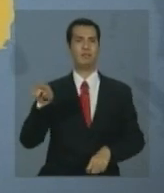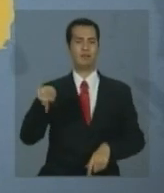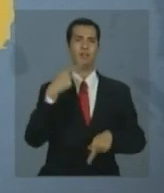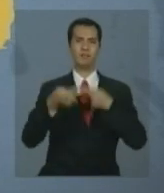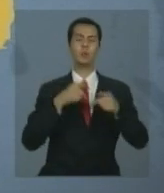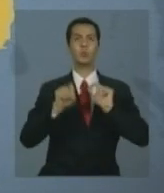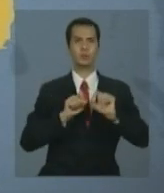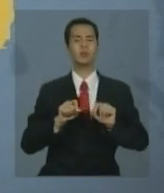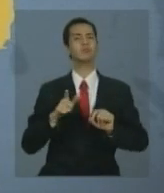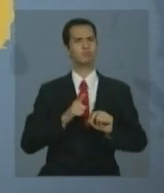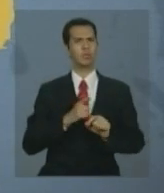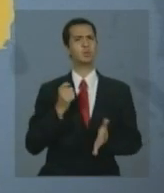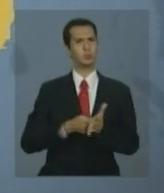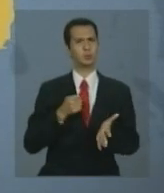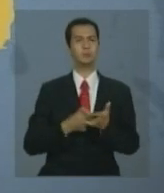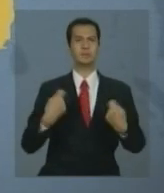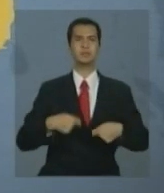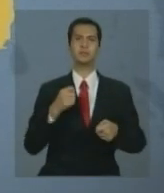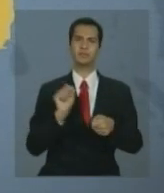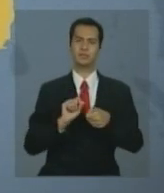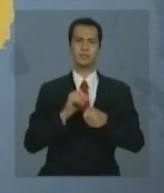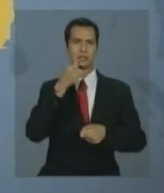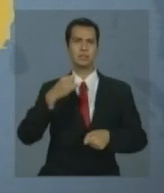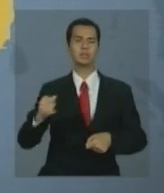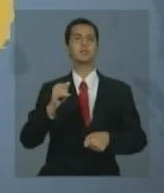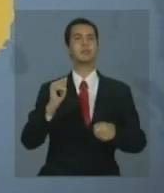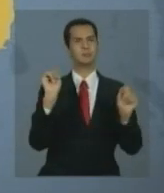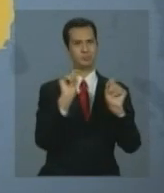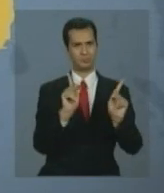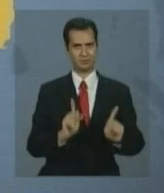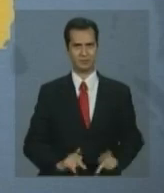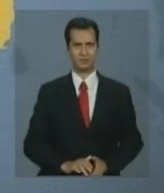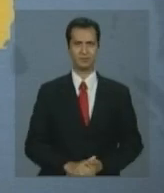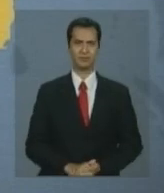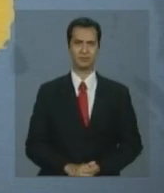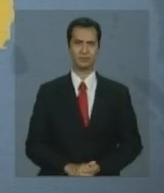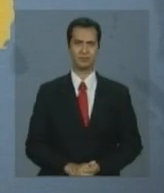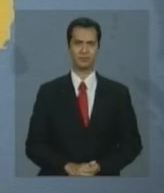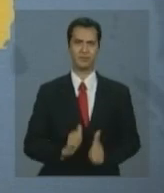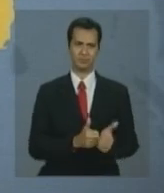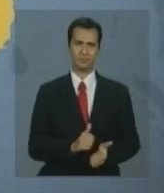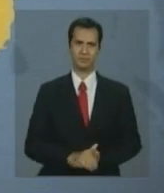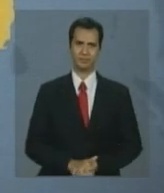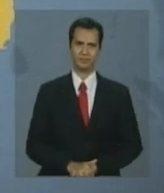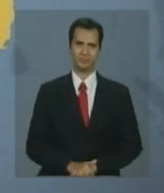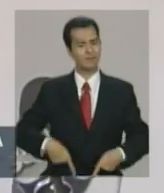que defende o direito de produção de energia nuclear para fins pacíficos. Acompanhe.